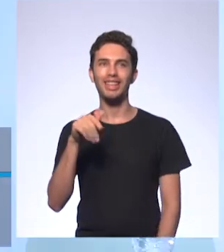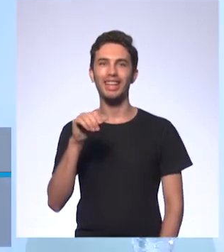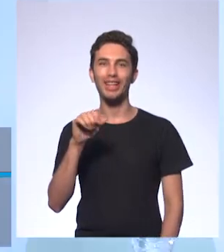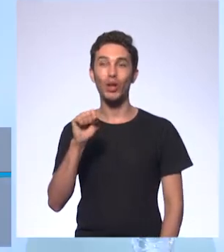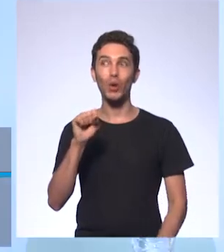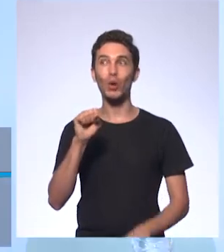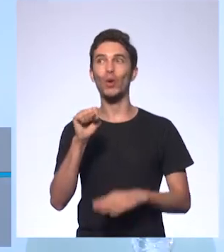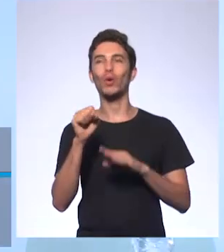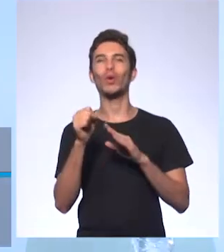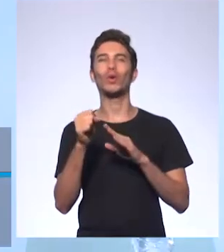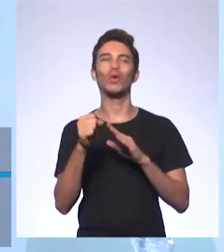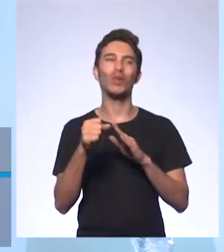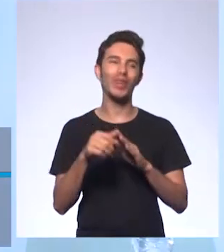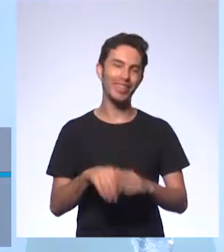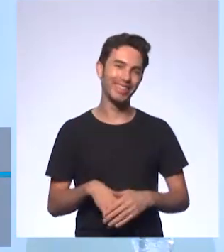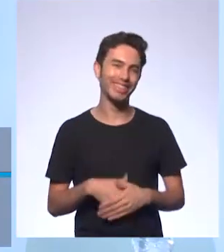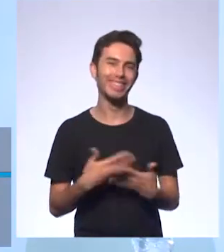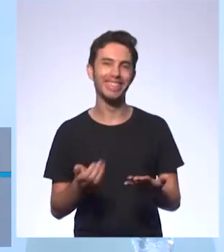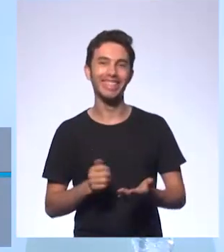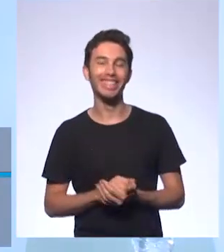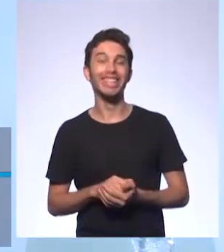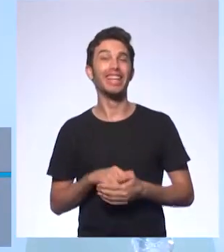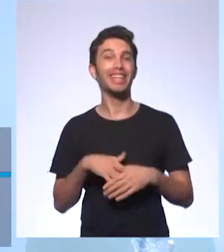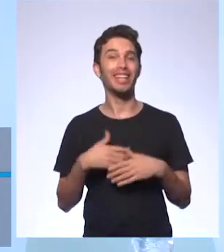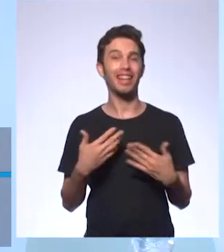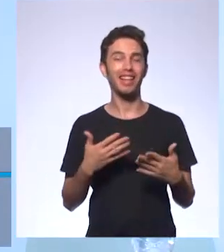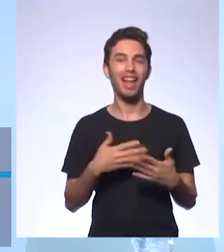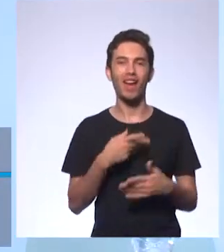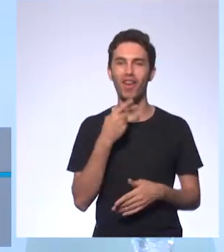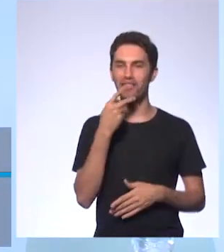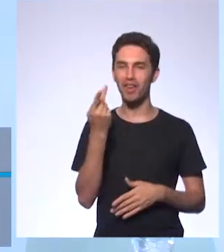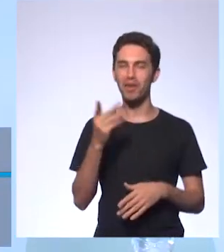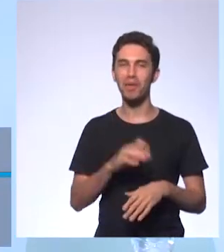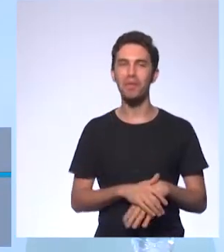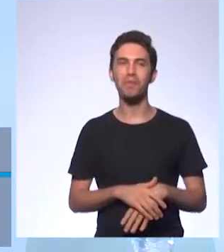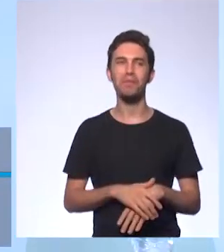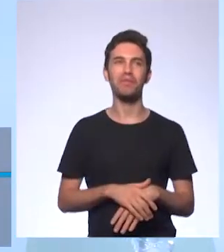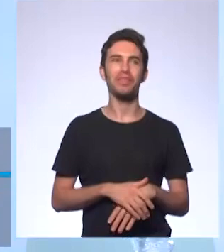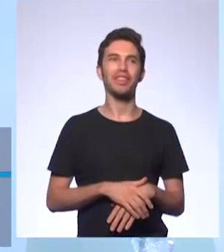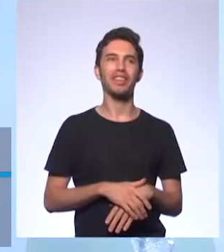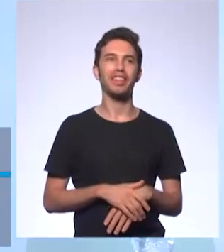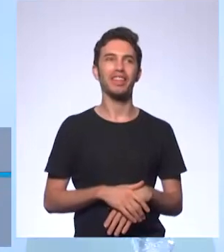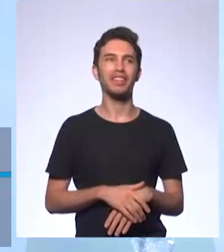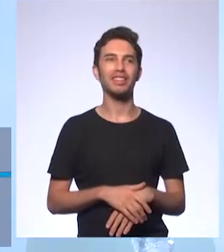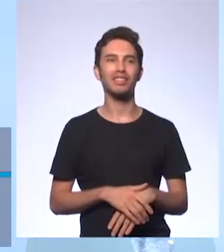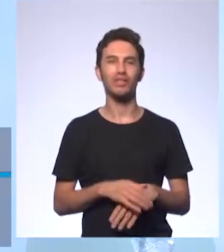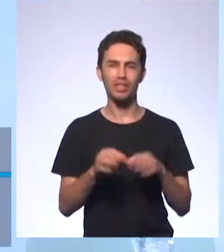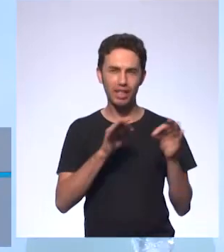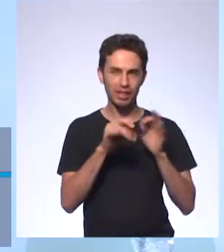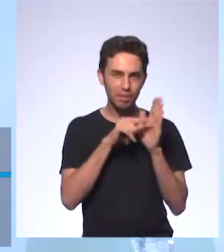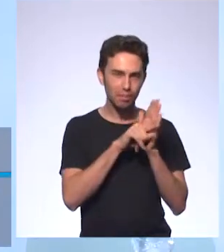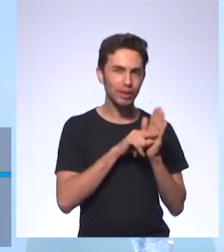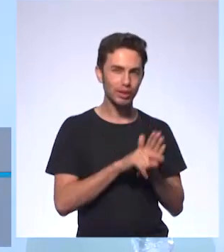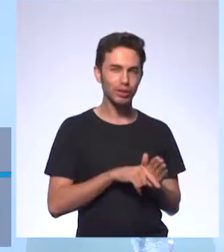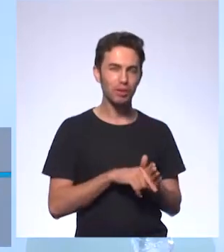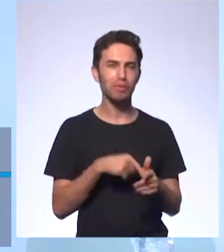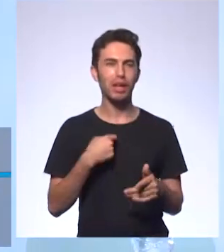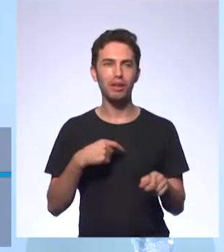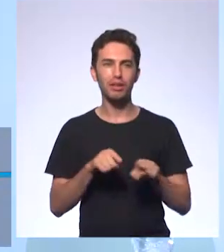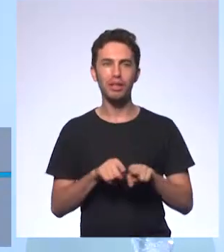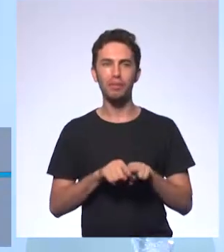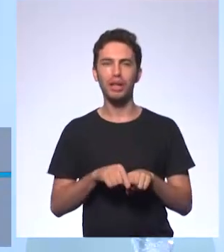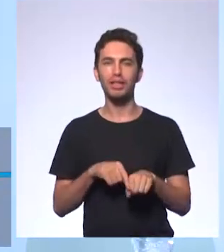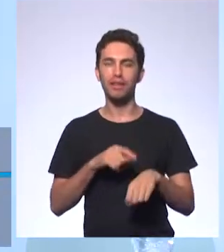falar. Não era para falar. Mas, enfim, escapou. Agora nós vamos fazer essa pergunta. Vocês pesquisaram? Enquanto ele estava falando, eu estava dando um tempo para